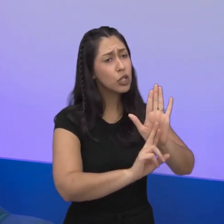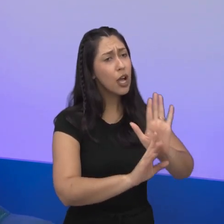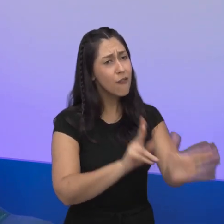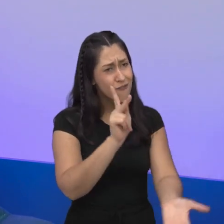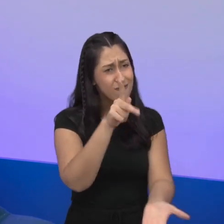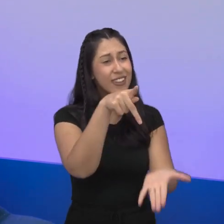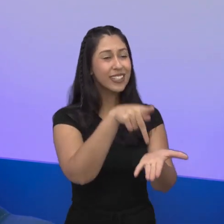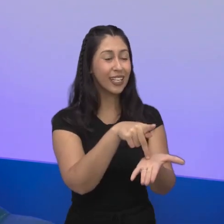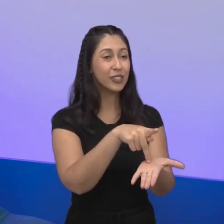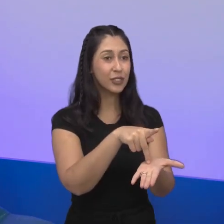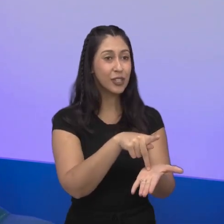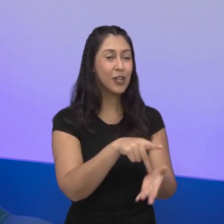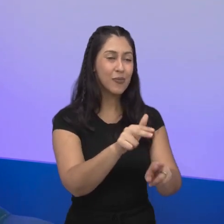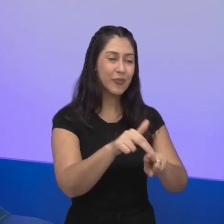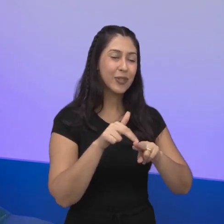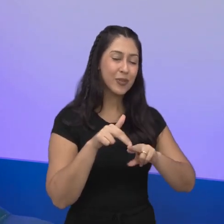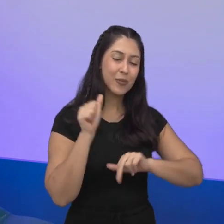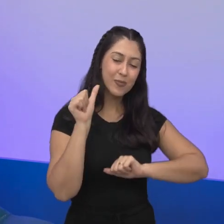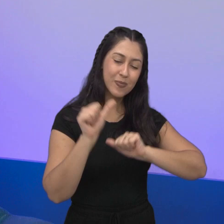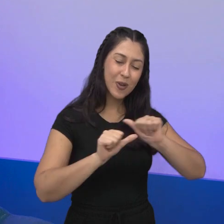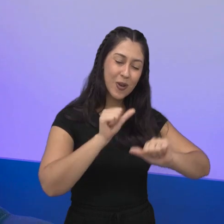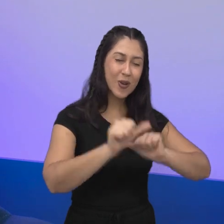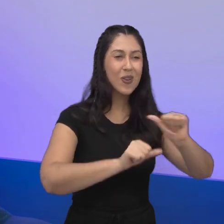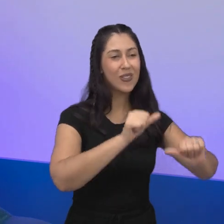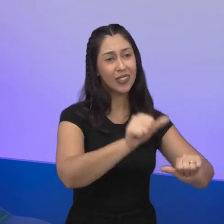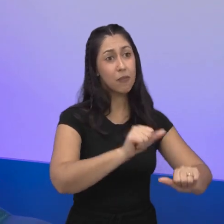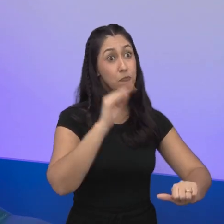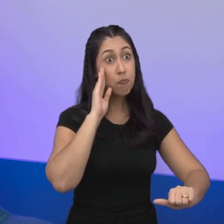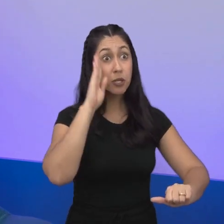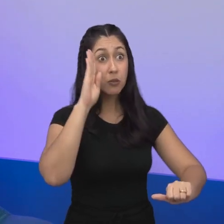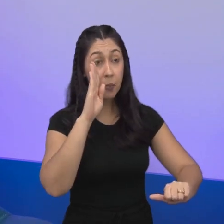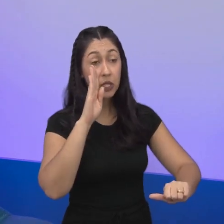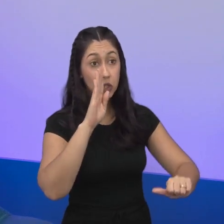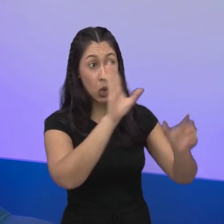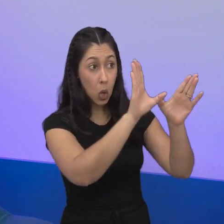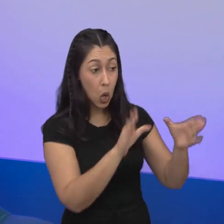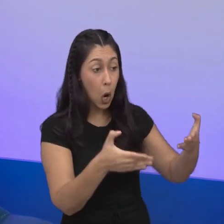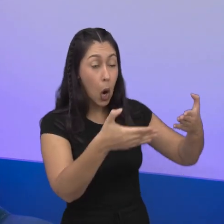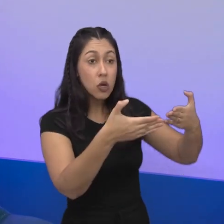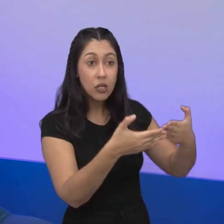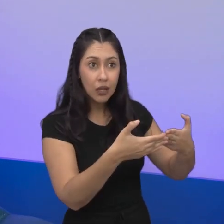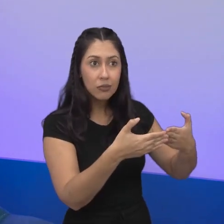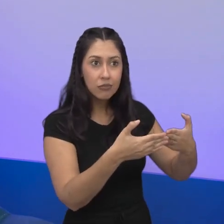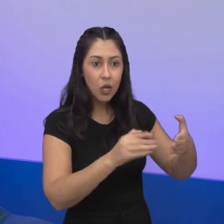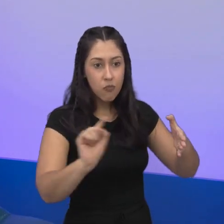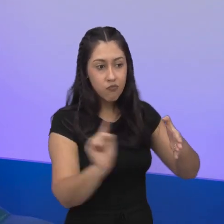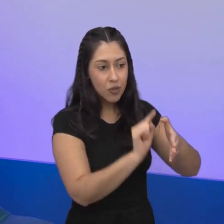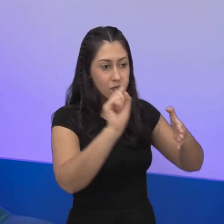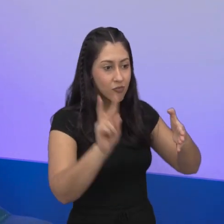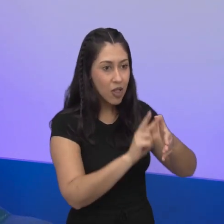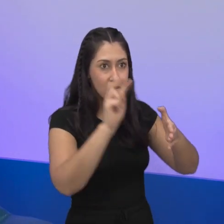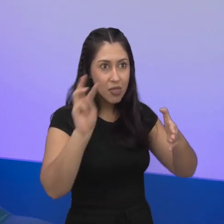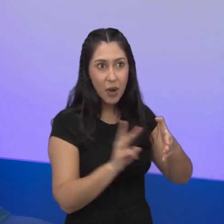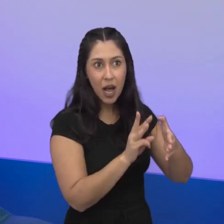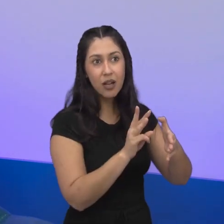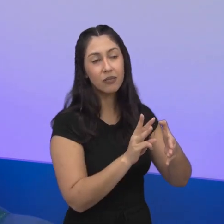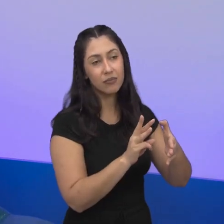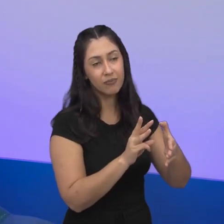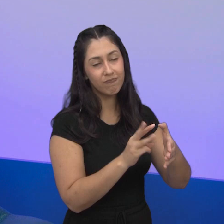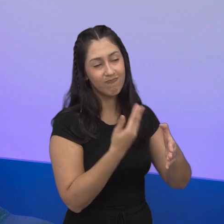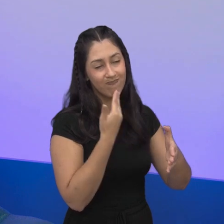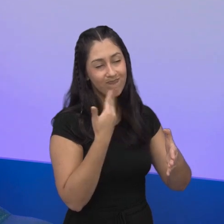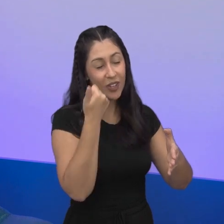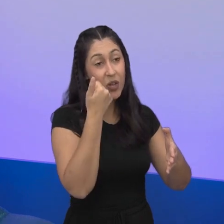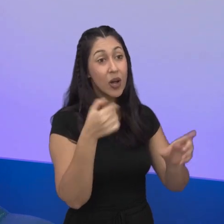representatividade, uma demanda de que se altere principalmente o Conselho Permanente da ONU, que se acrescentem mais países ali para esse